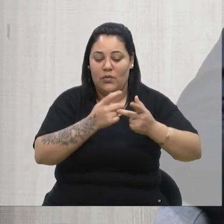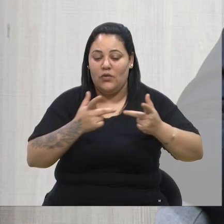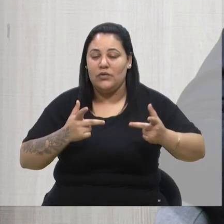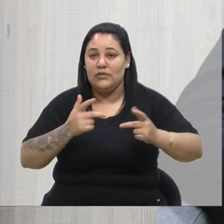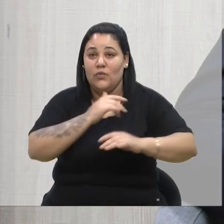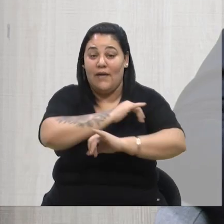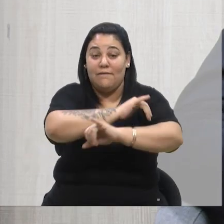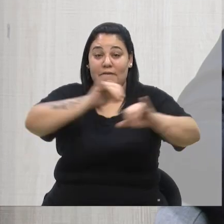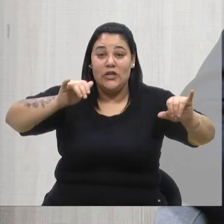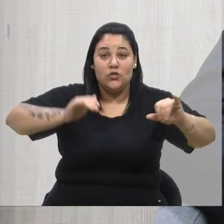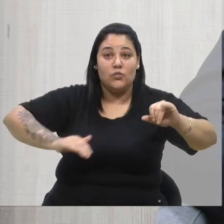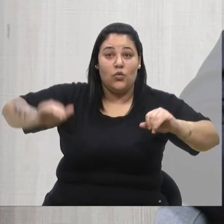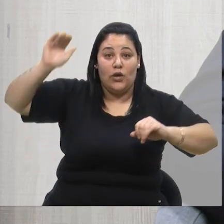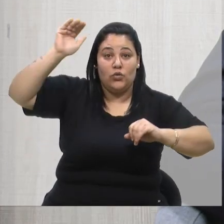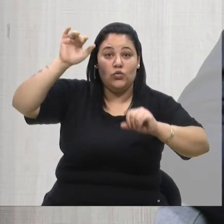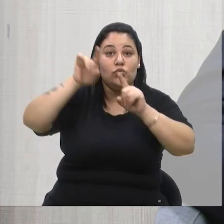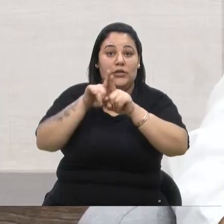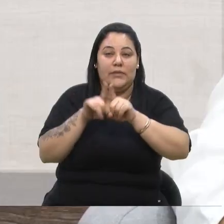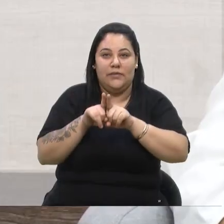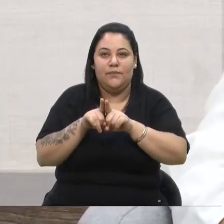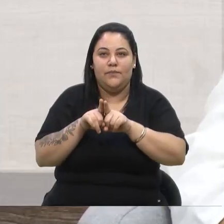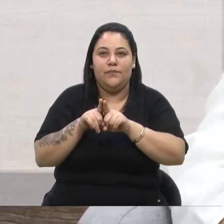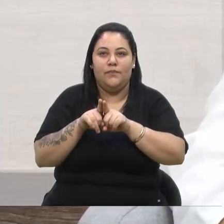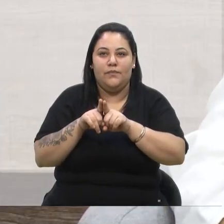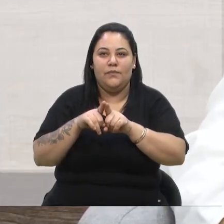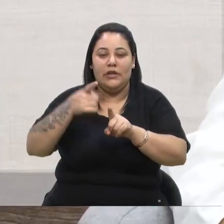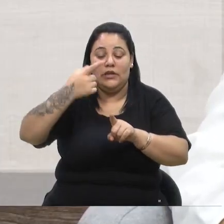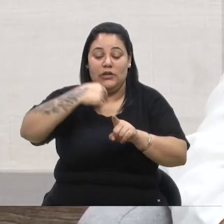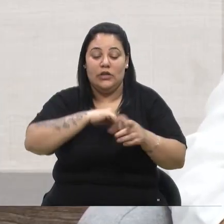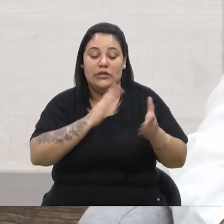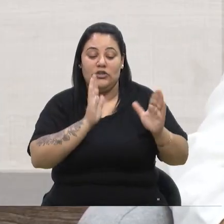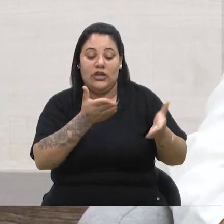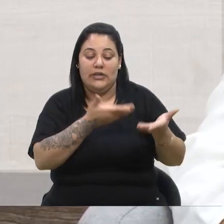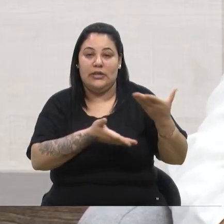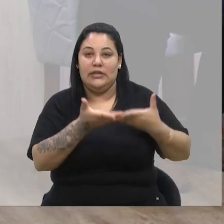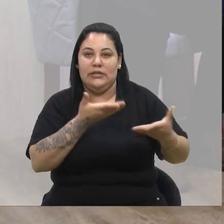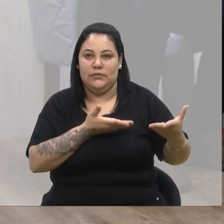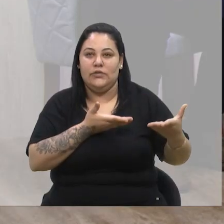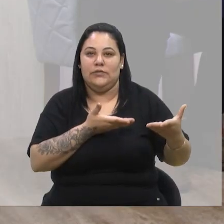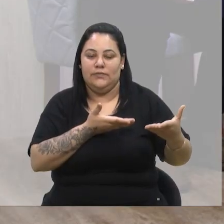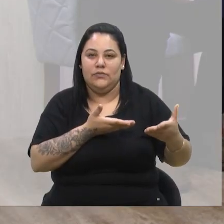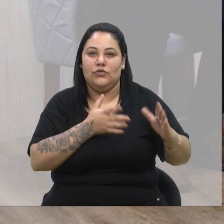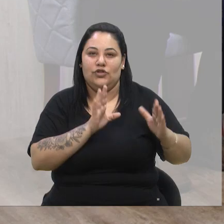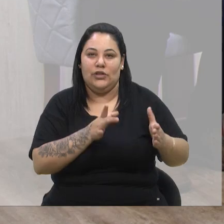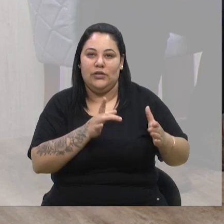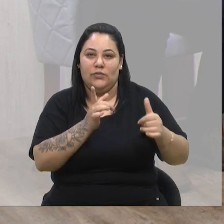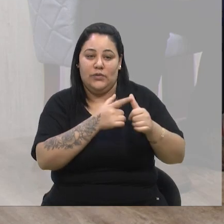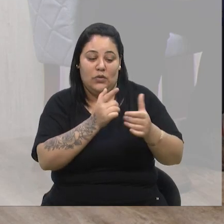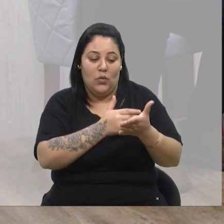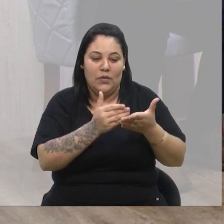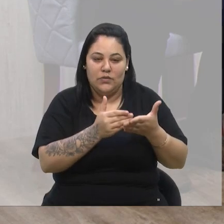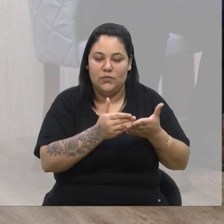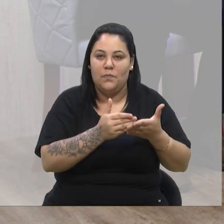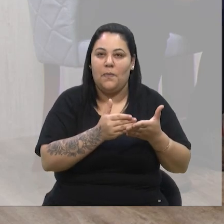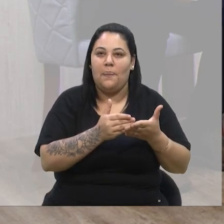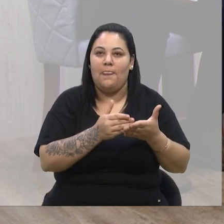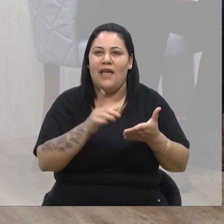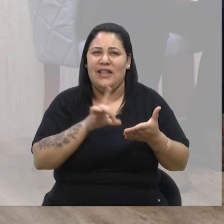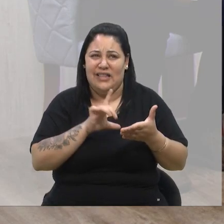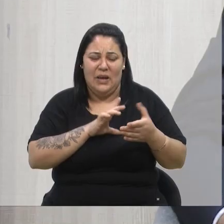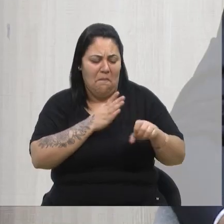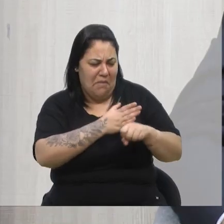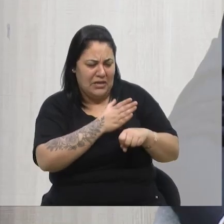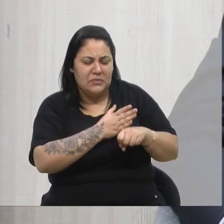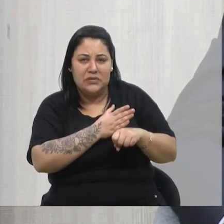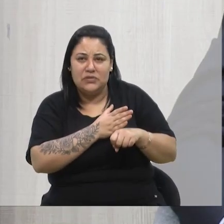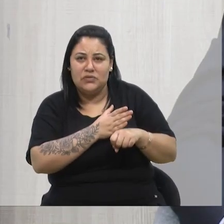comunicar algo aos adultos. Sim. Isso nós tratamos um pouco na primeira parte do programa.